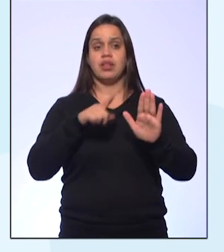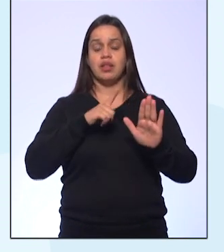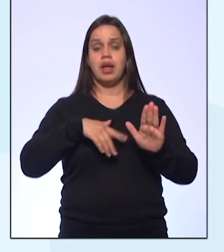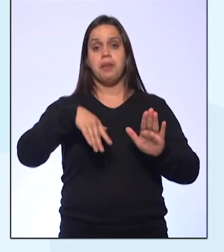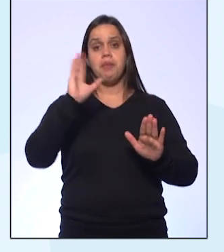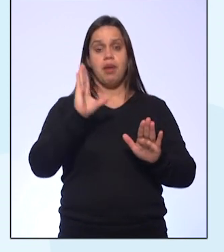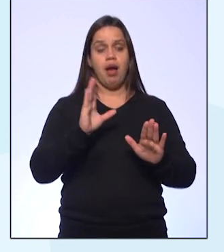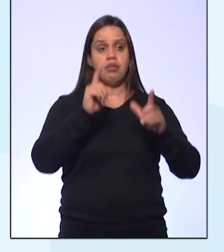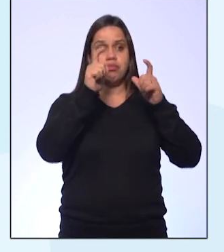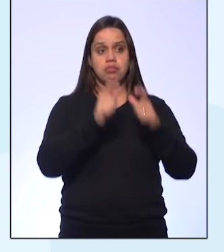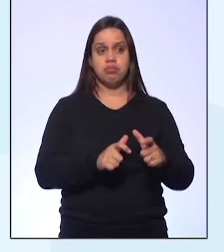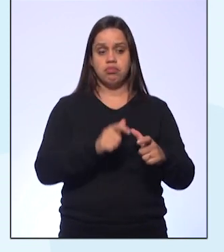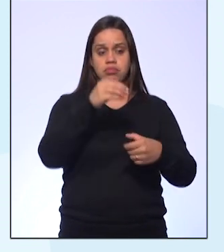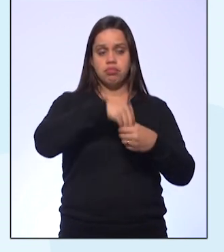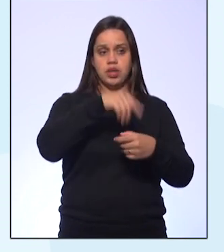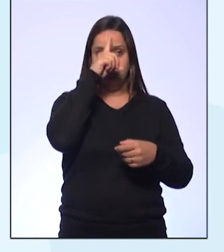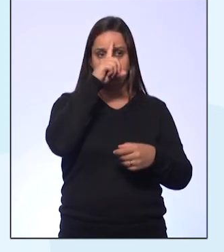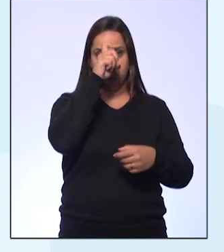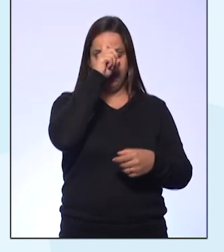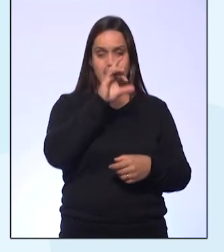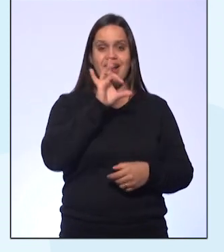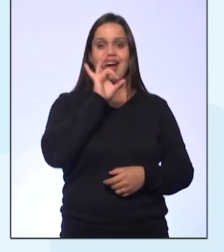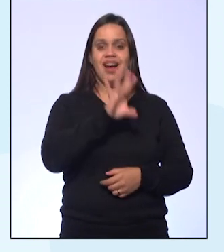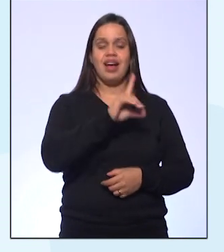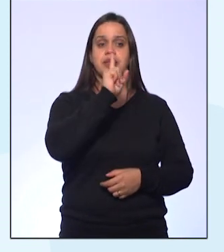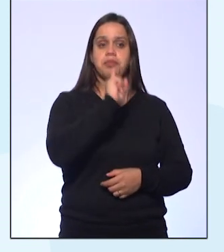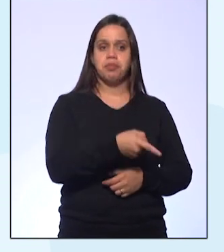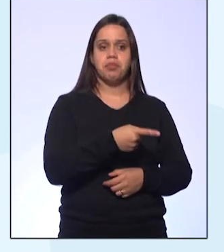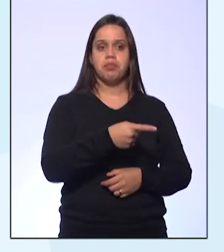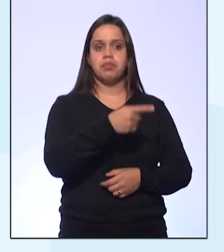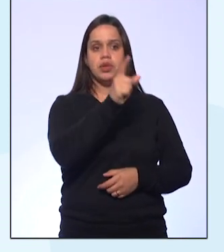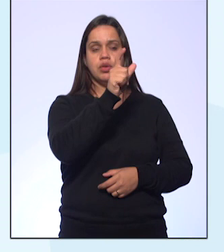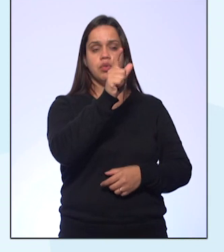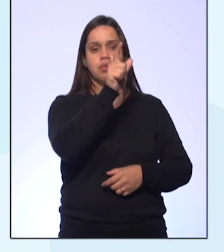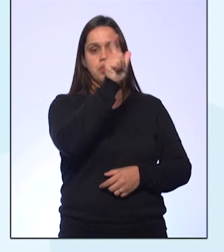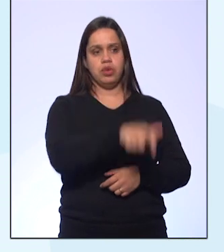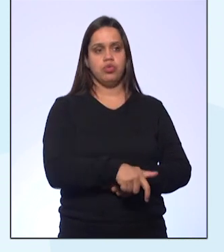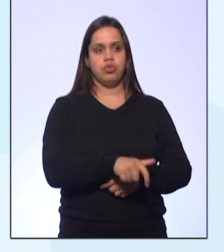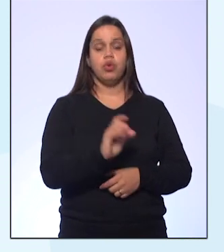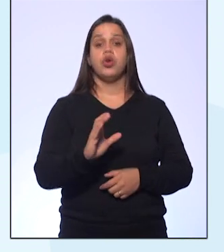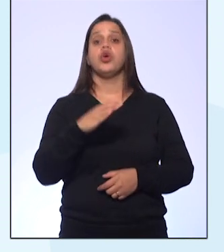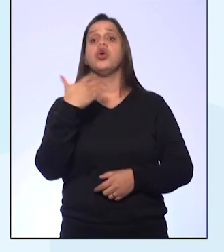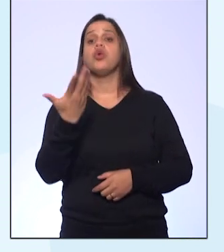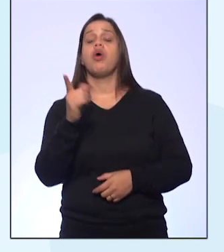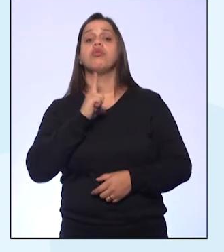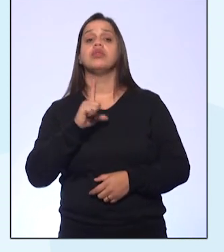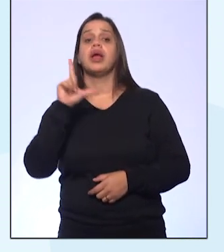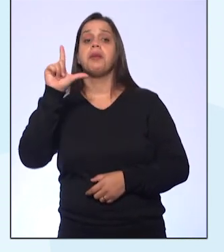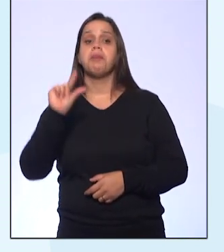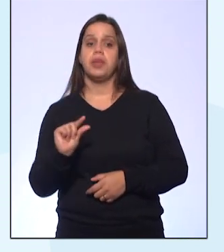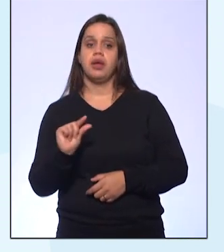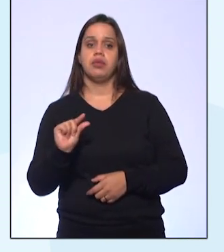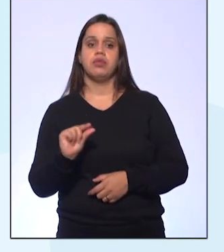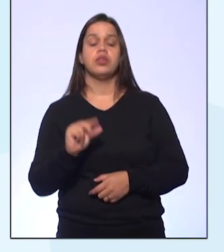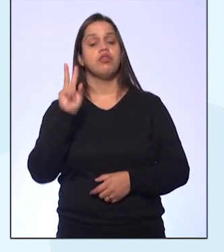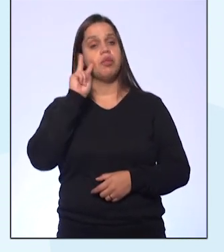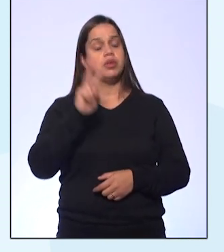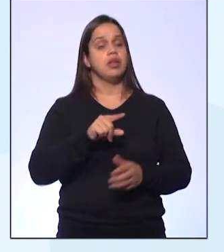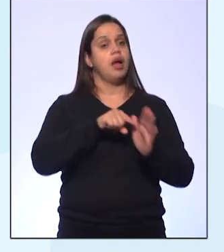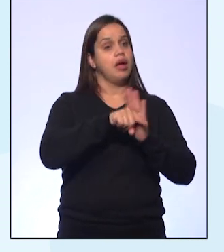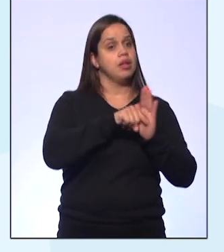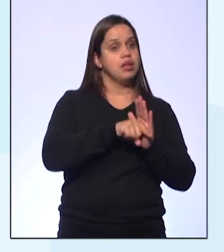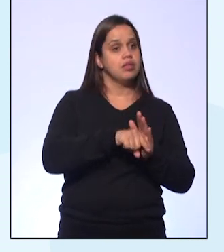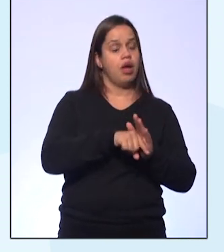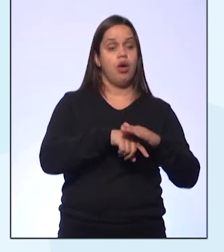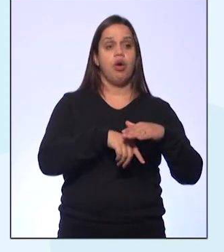leitos hospitalares para cada 1.000 habitantes? E qual tem menos? Então, vocês vão ter que analisar qual tem